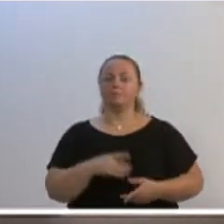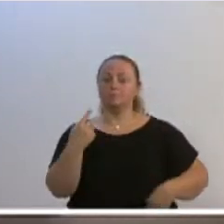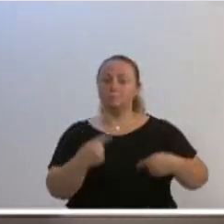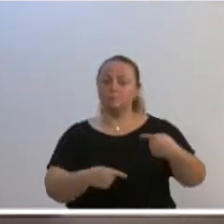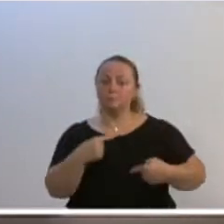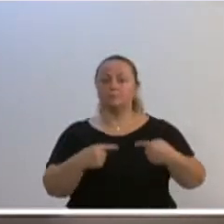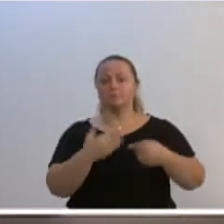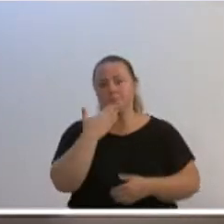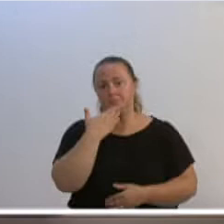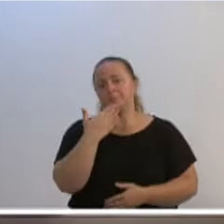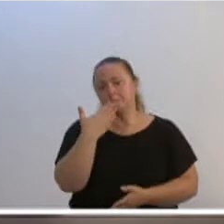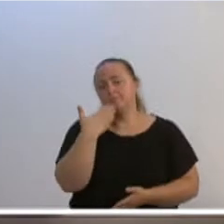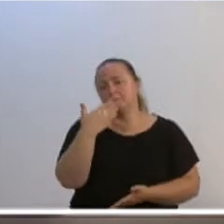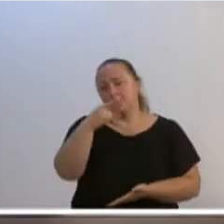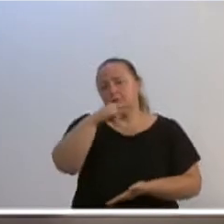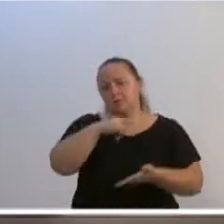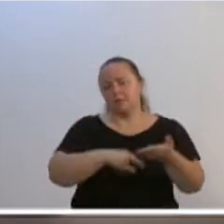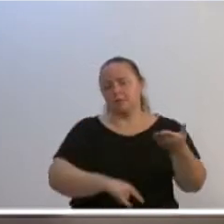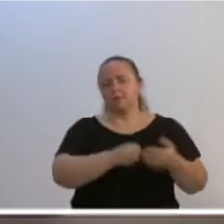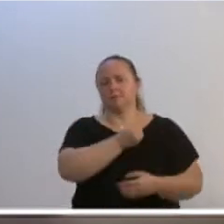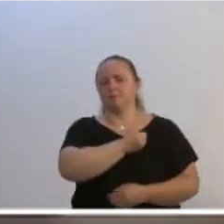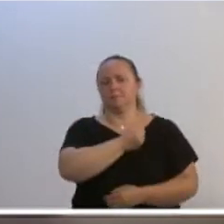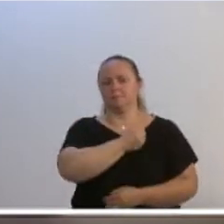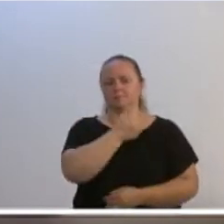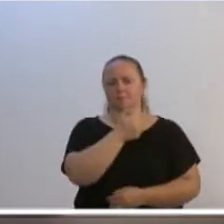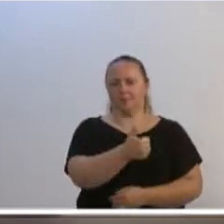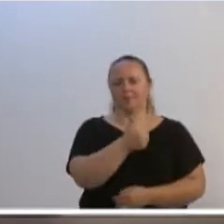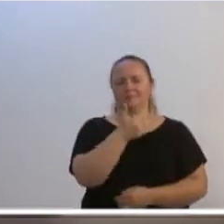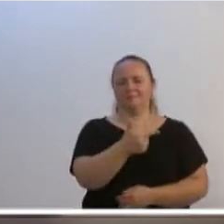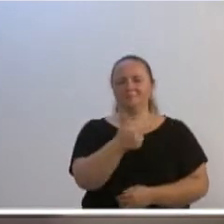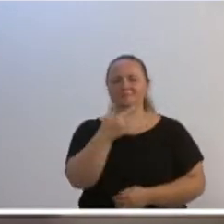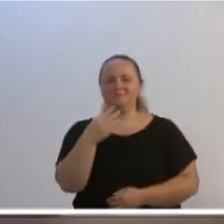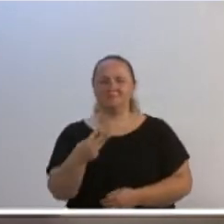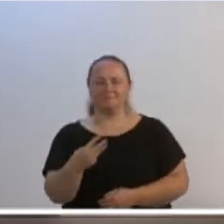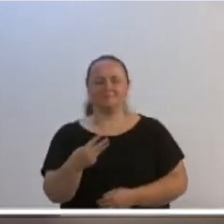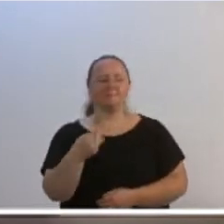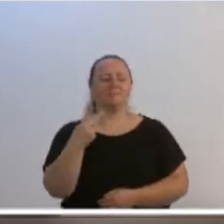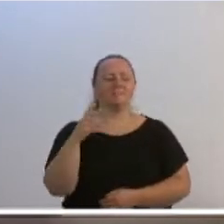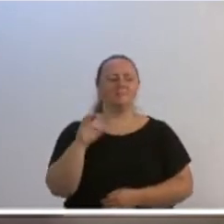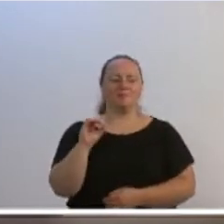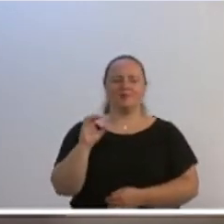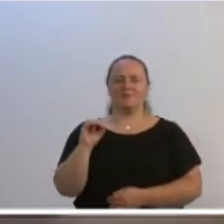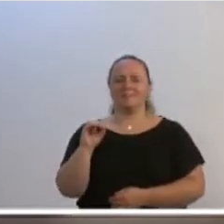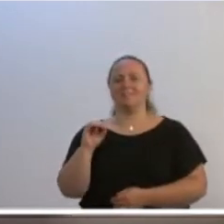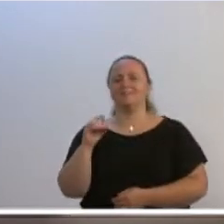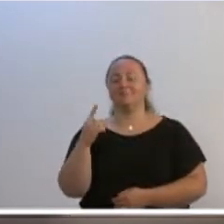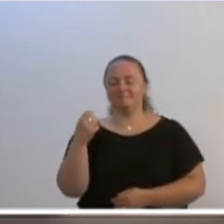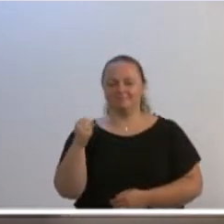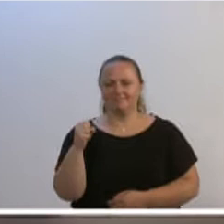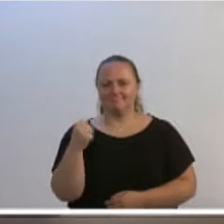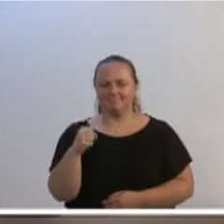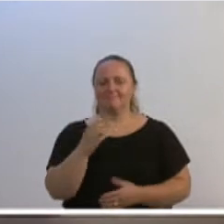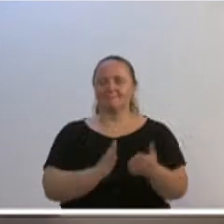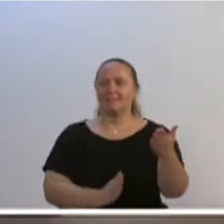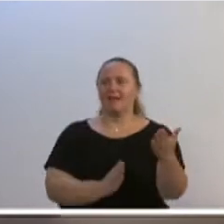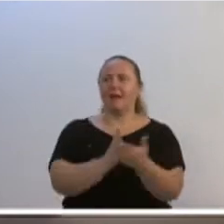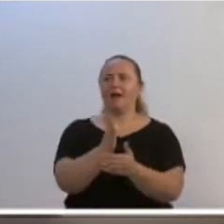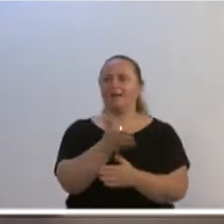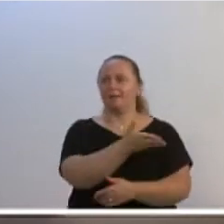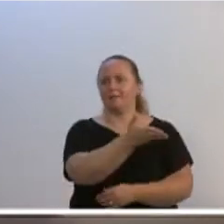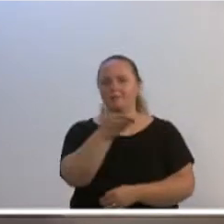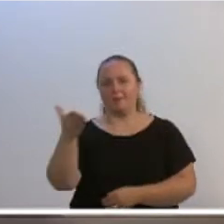mim, através do requerimento 123 de 2018, que foi aprovado pelos